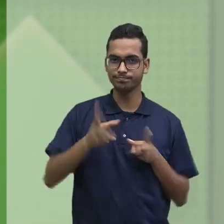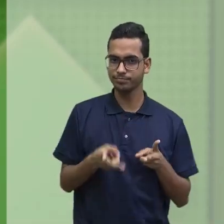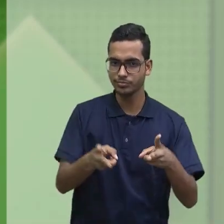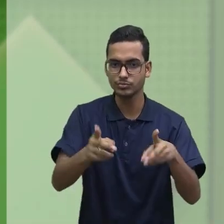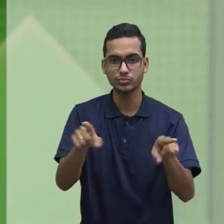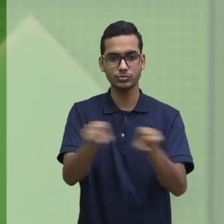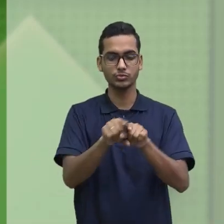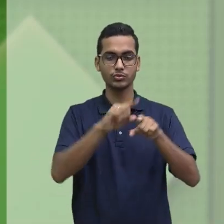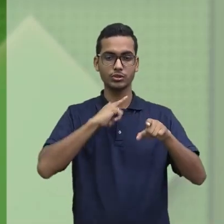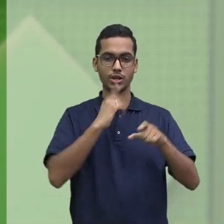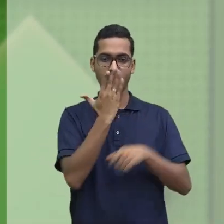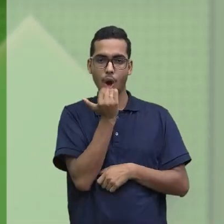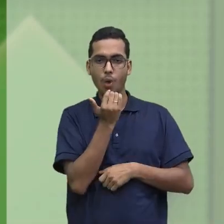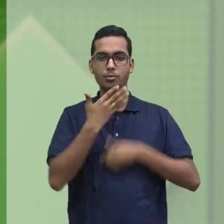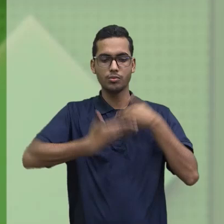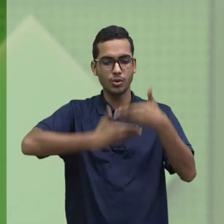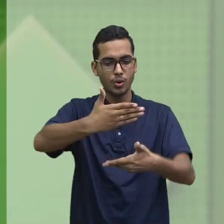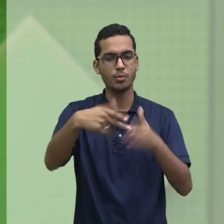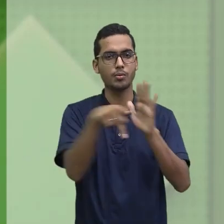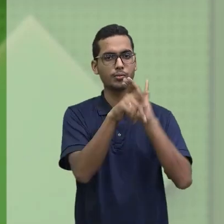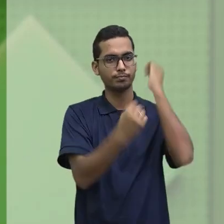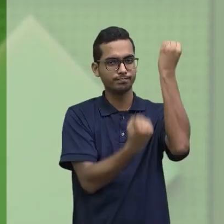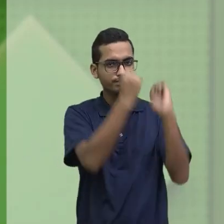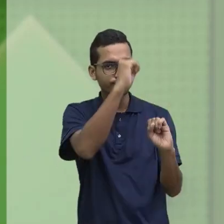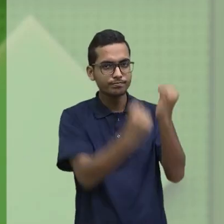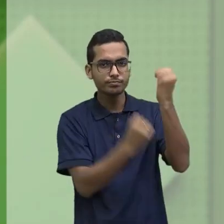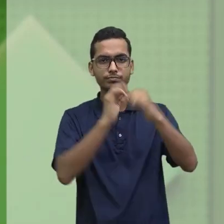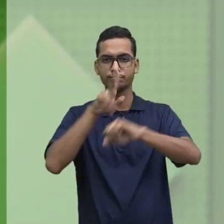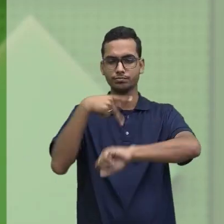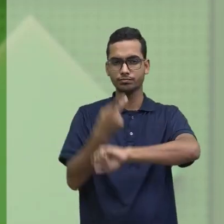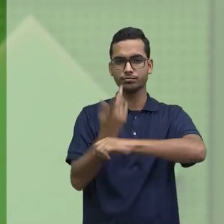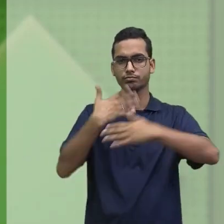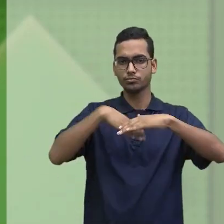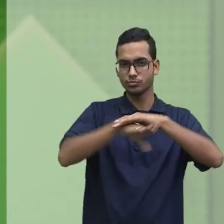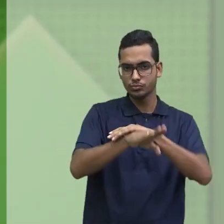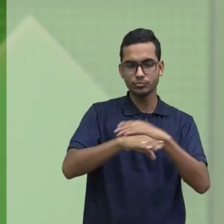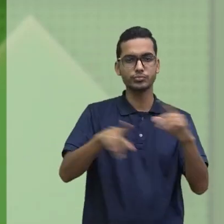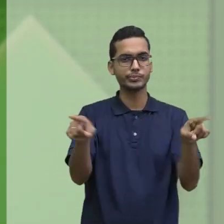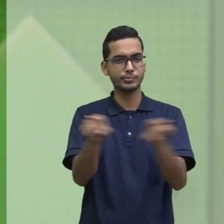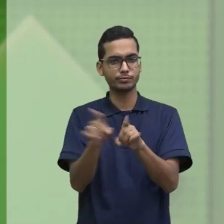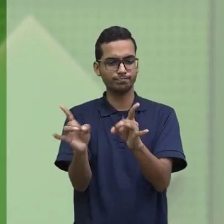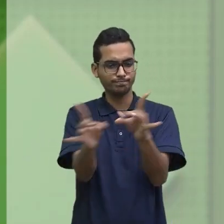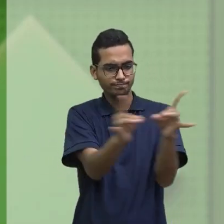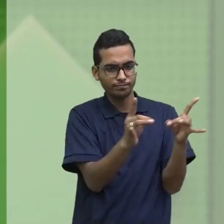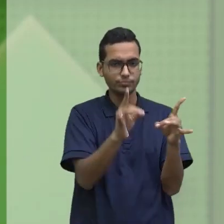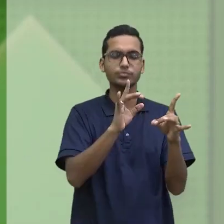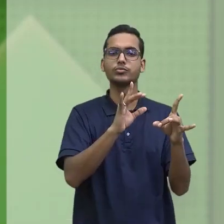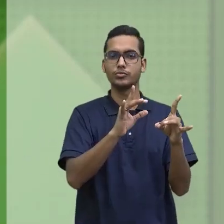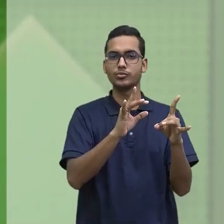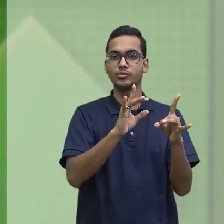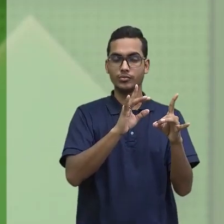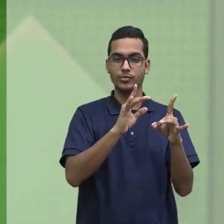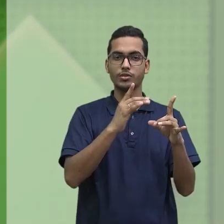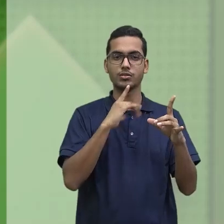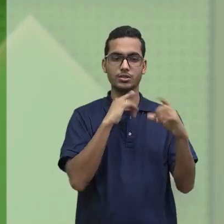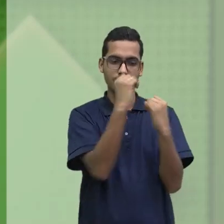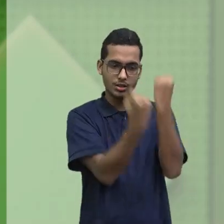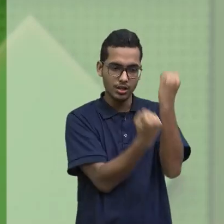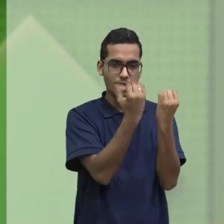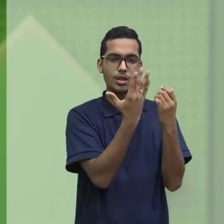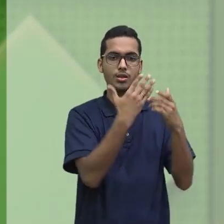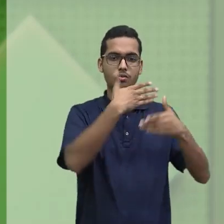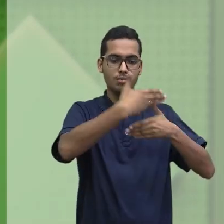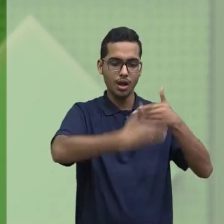processo industrial, que vão ser armazenados, depois comercializados e aí vão chegar na nossa casa, né? Então já existe